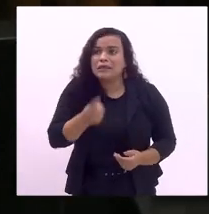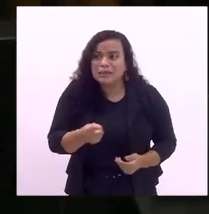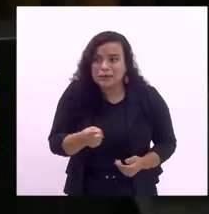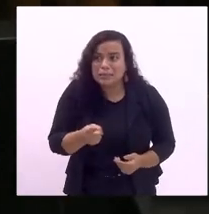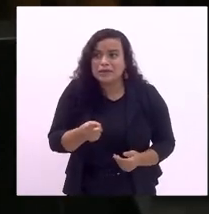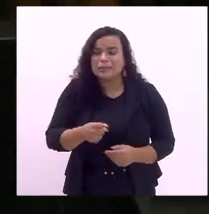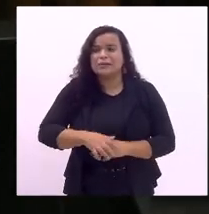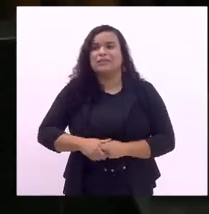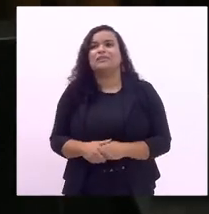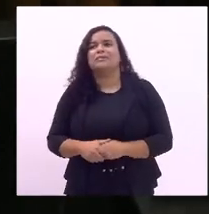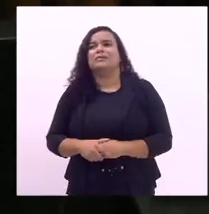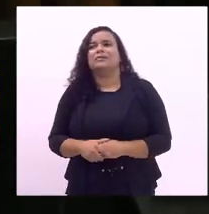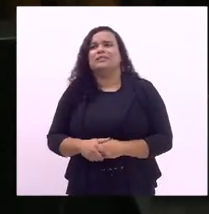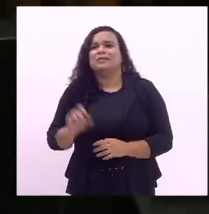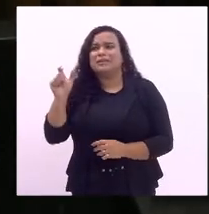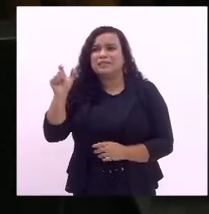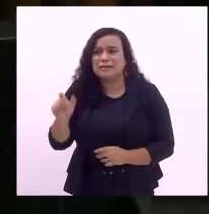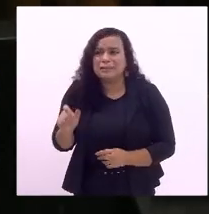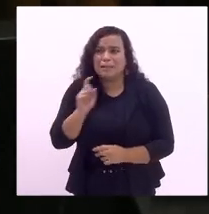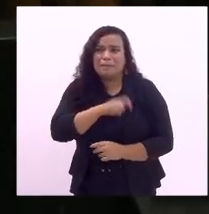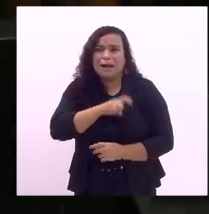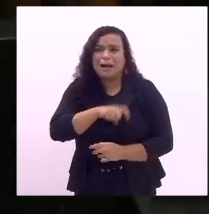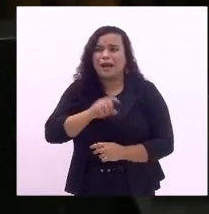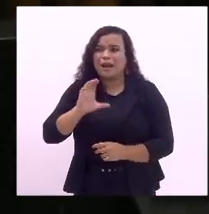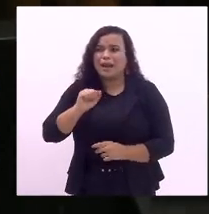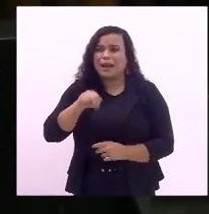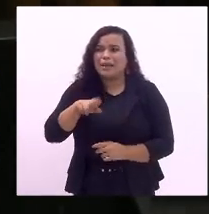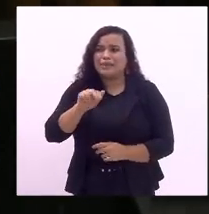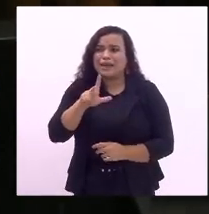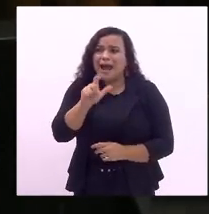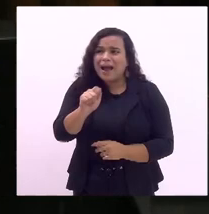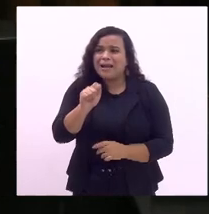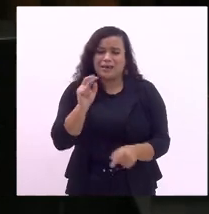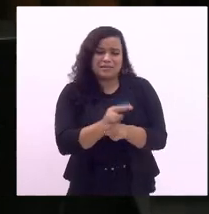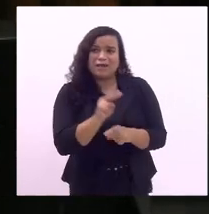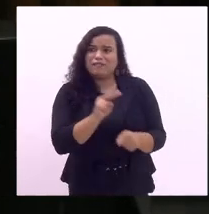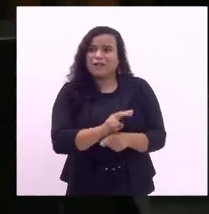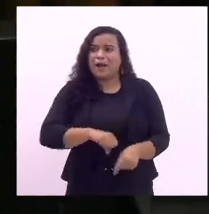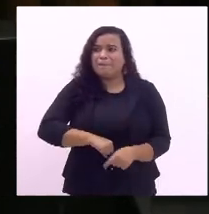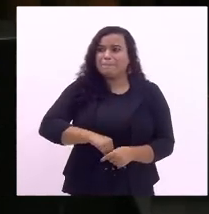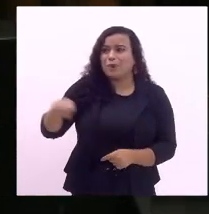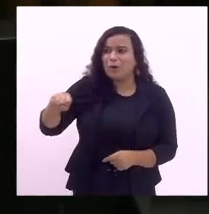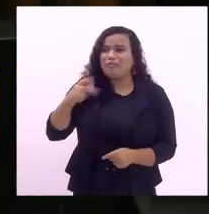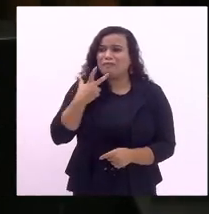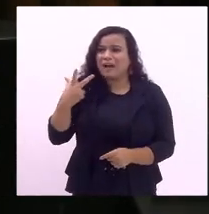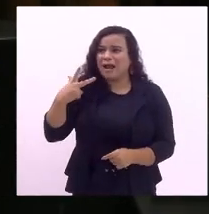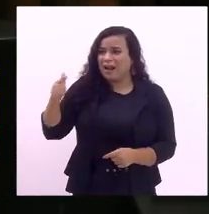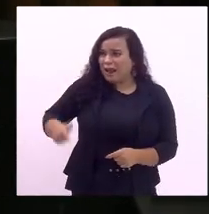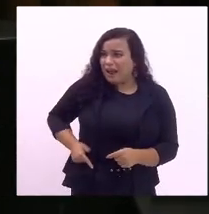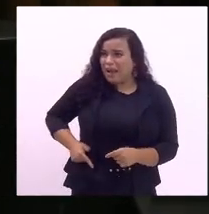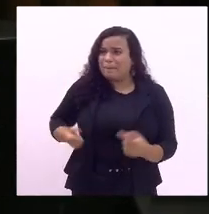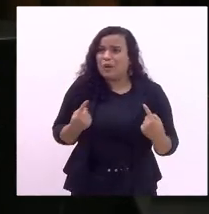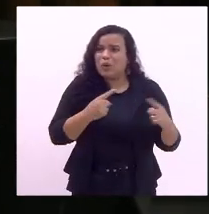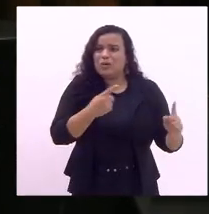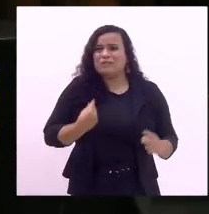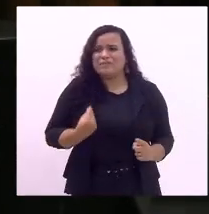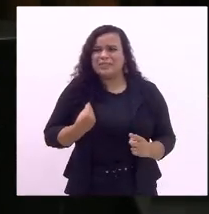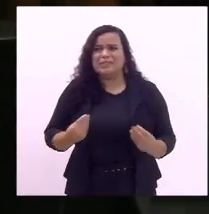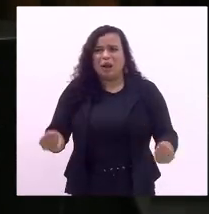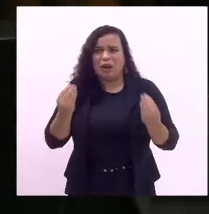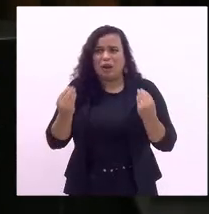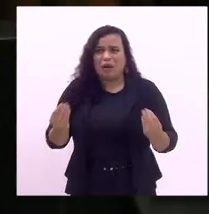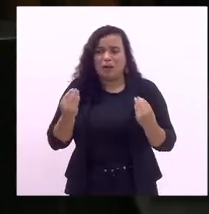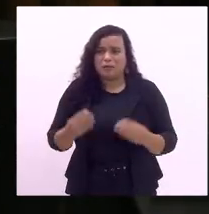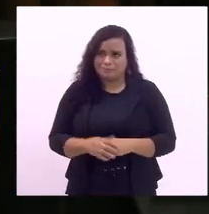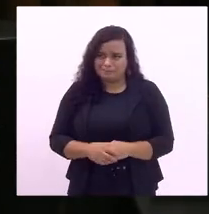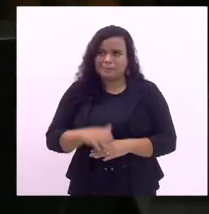eu não posso crer que um canalha que defende o aborto tenha a petulância de falar que é arma que ameaça a vida. Arma